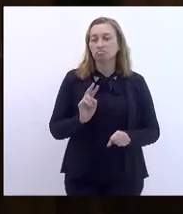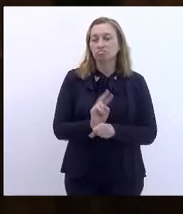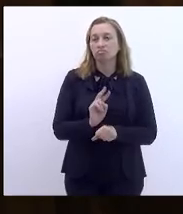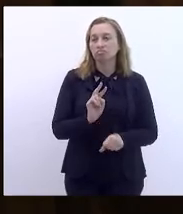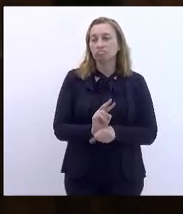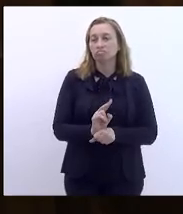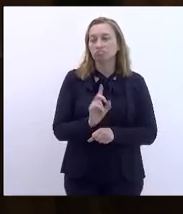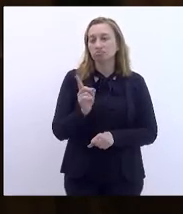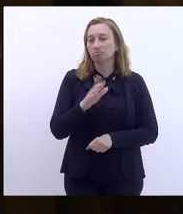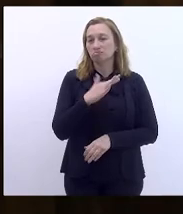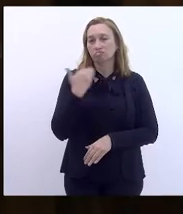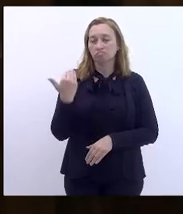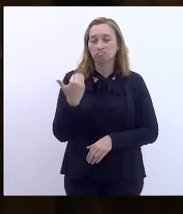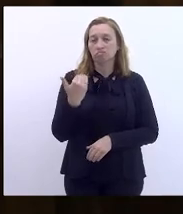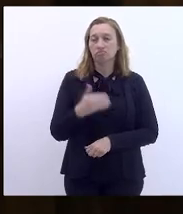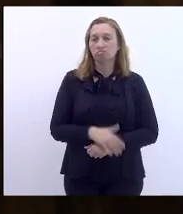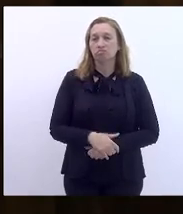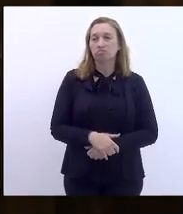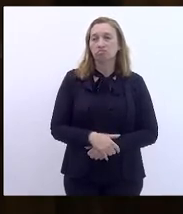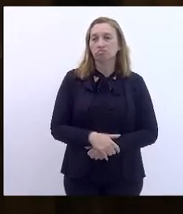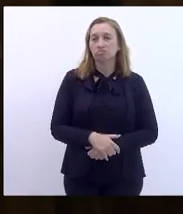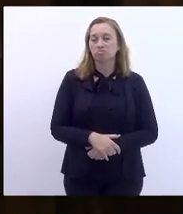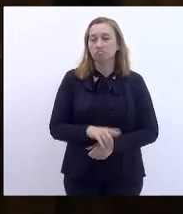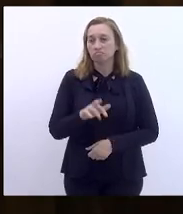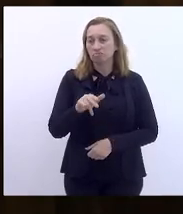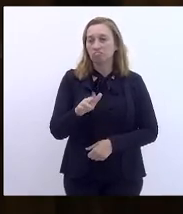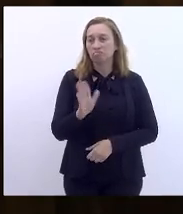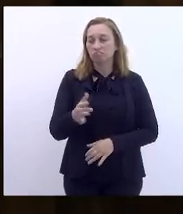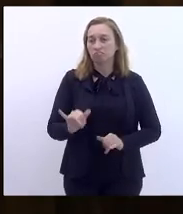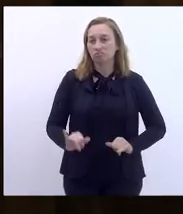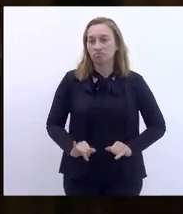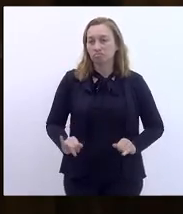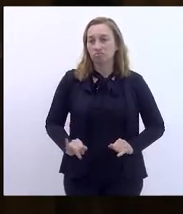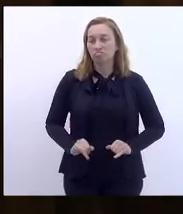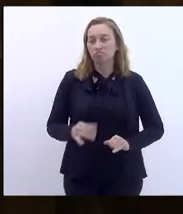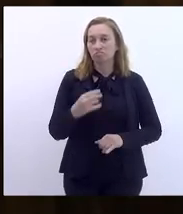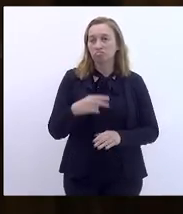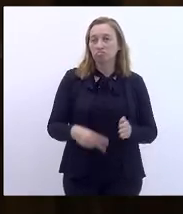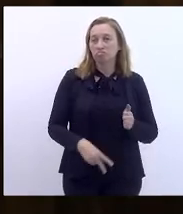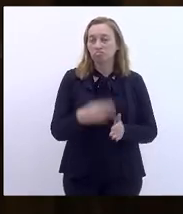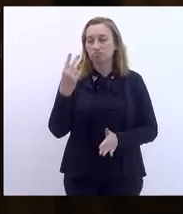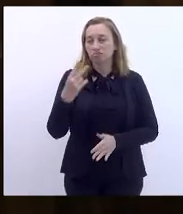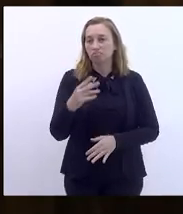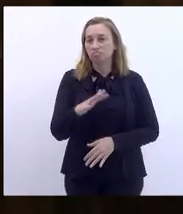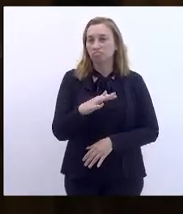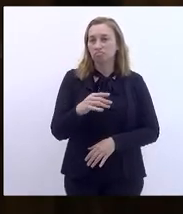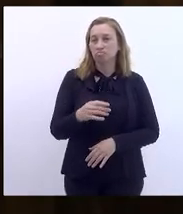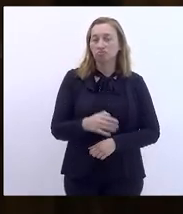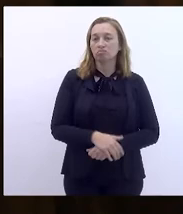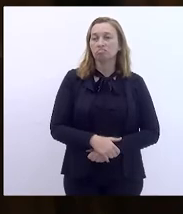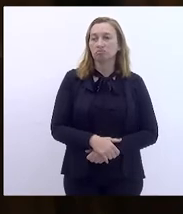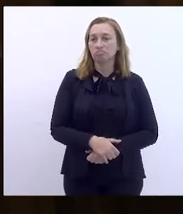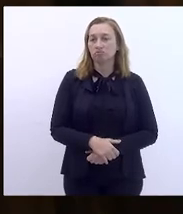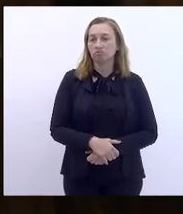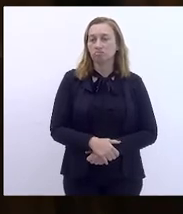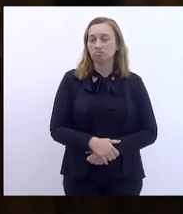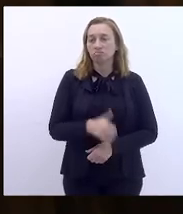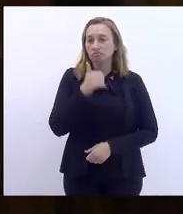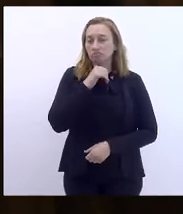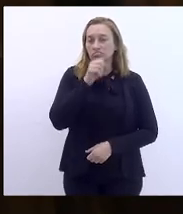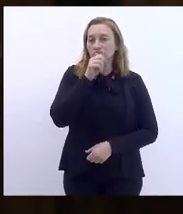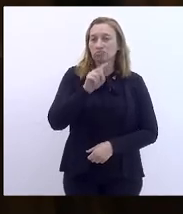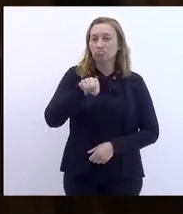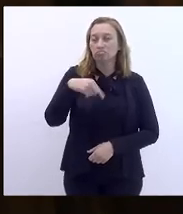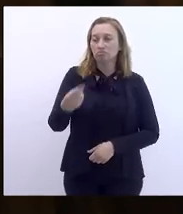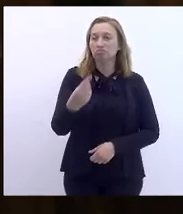para não ser morto e mortos que meu irmão já sofreu dois atentados a minha mãe